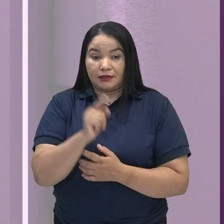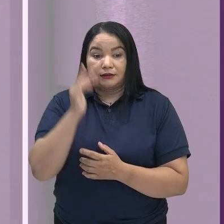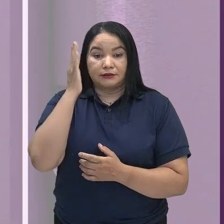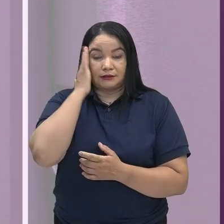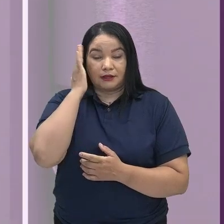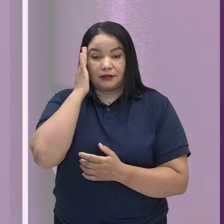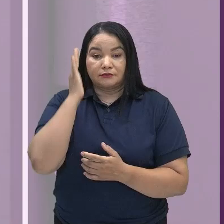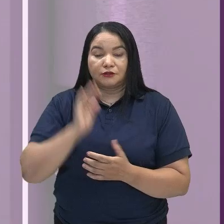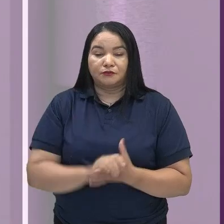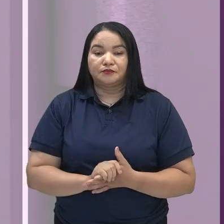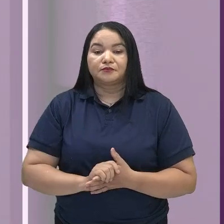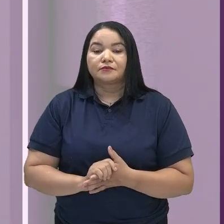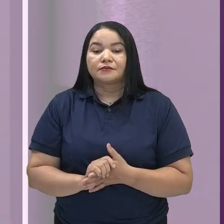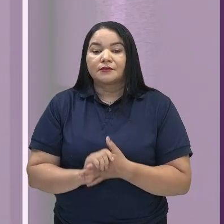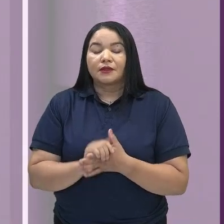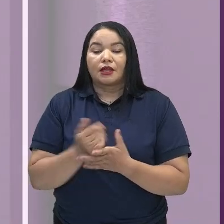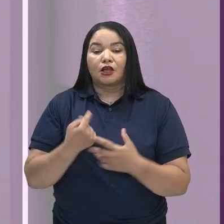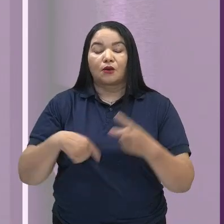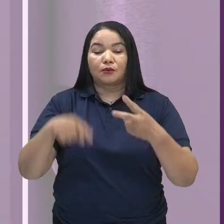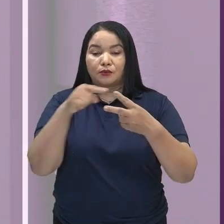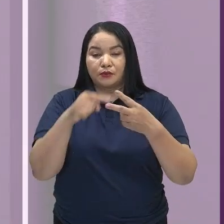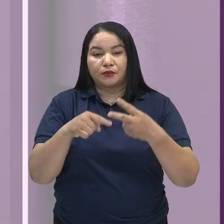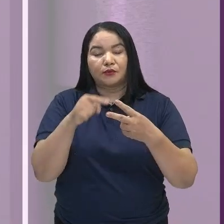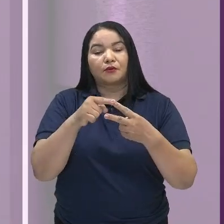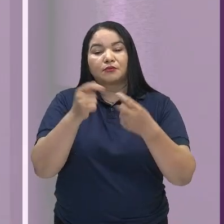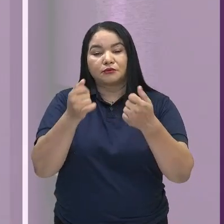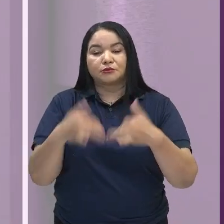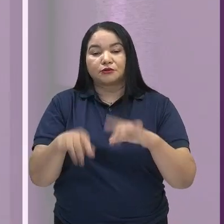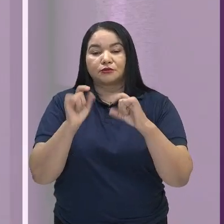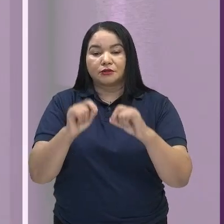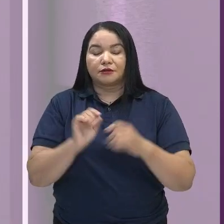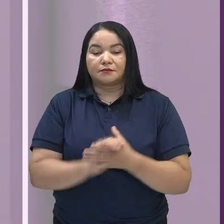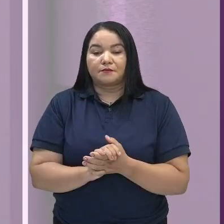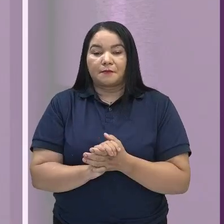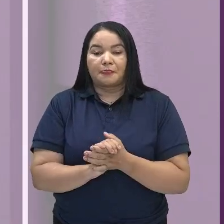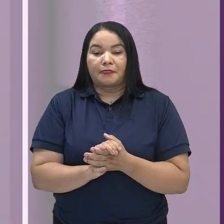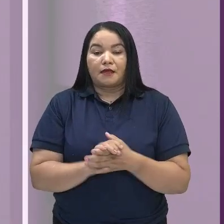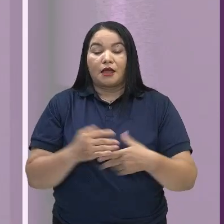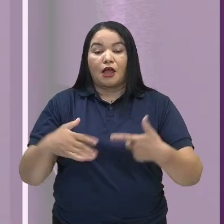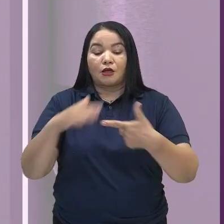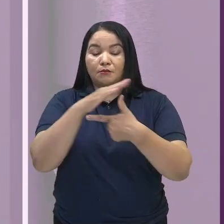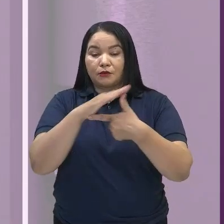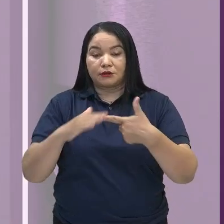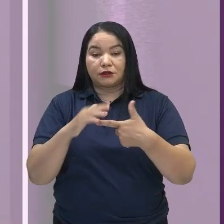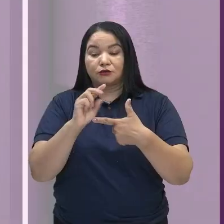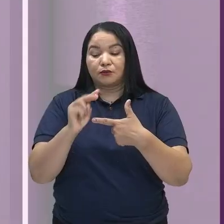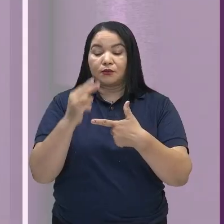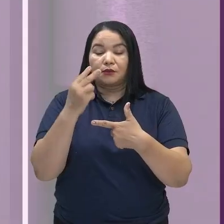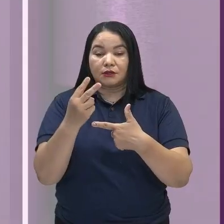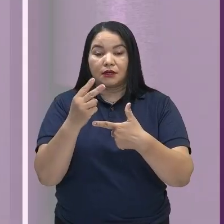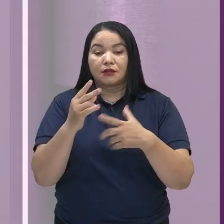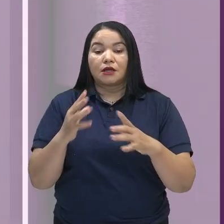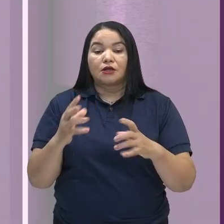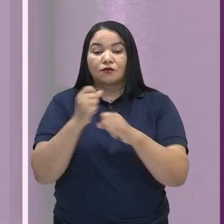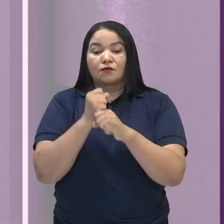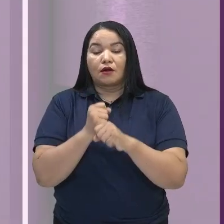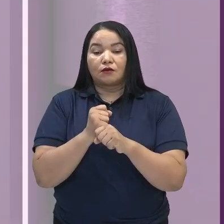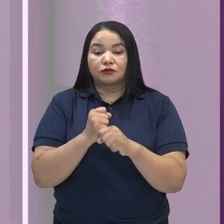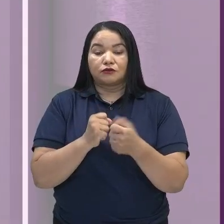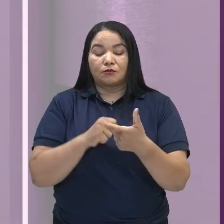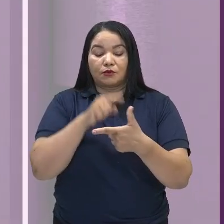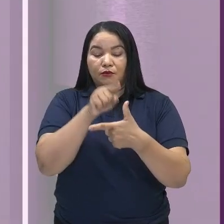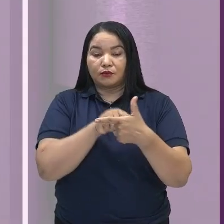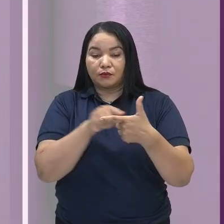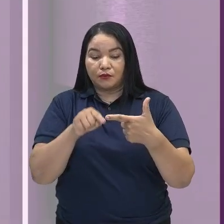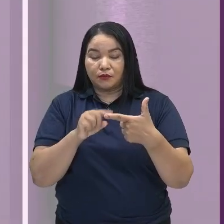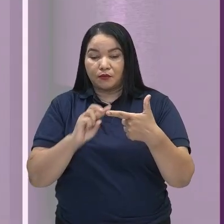né, que o teorema de Pitágoras nos diz que o quadrado da hipotenusa é igual à soma dos quadrados dos